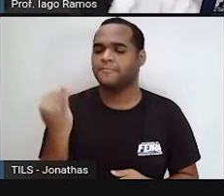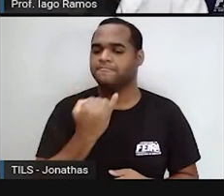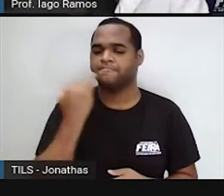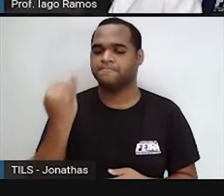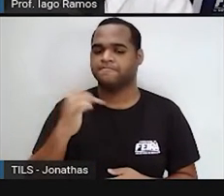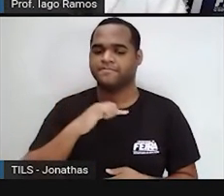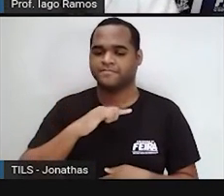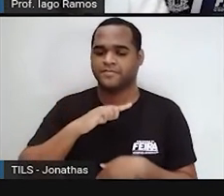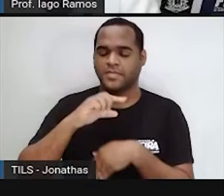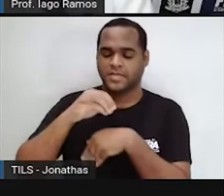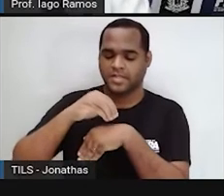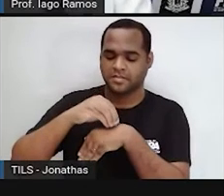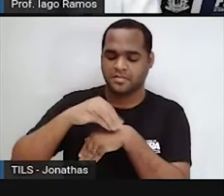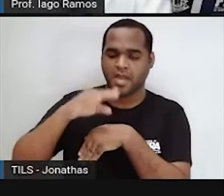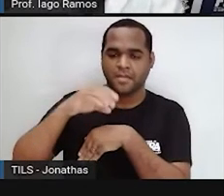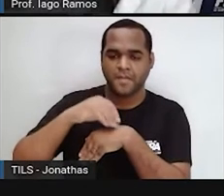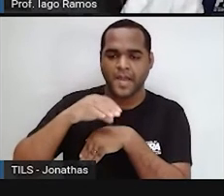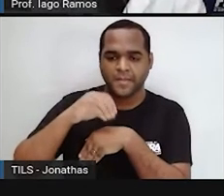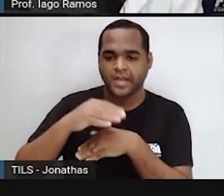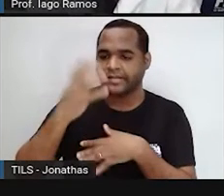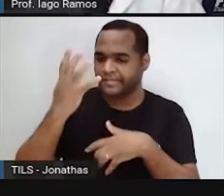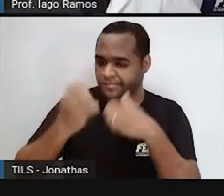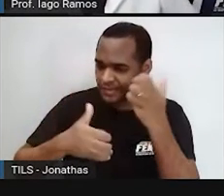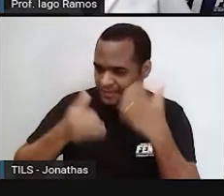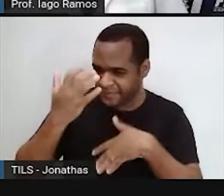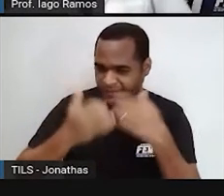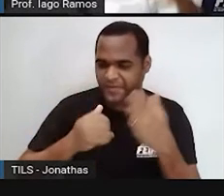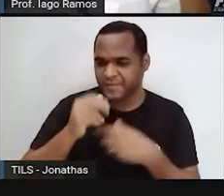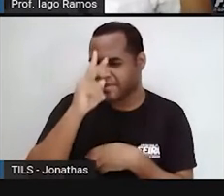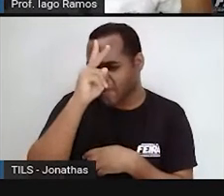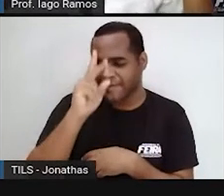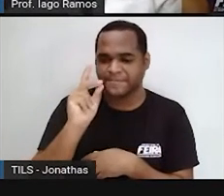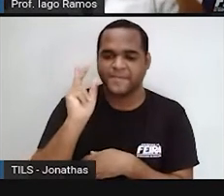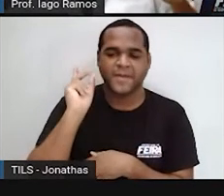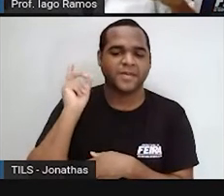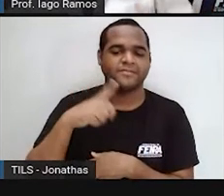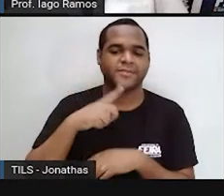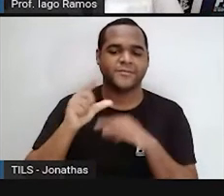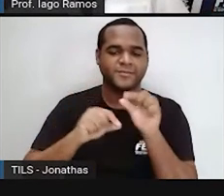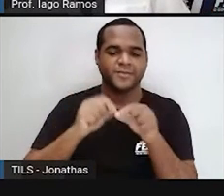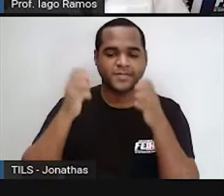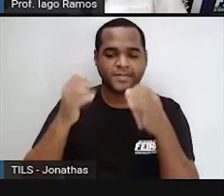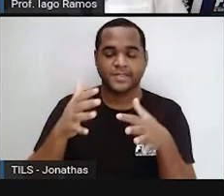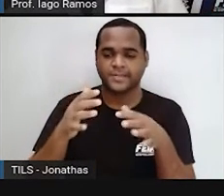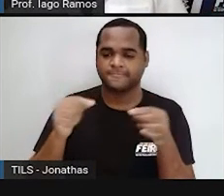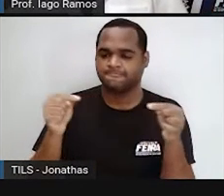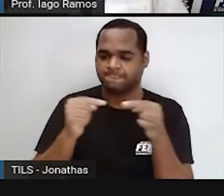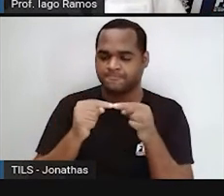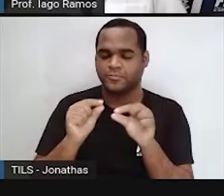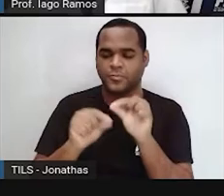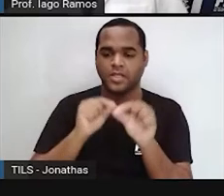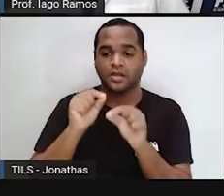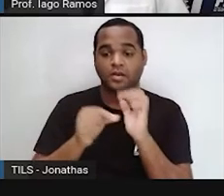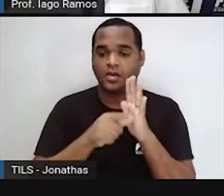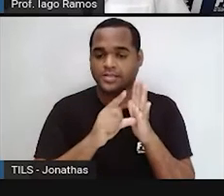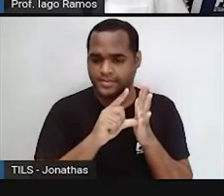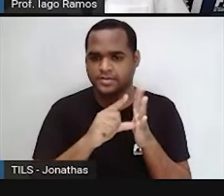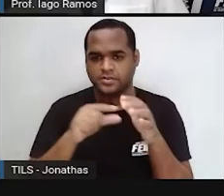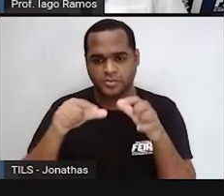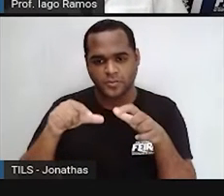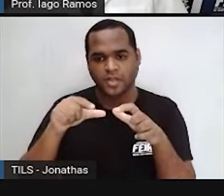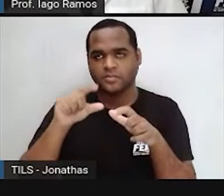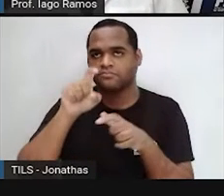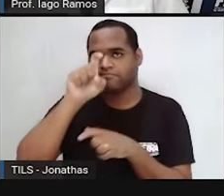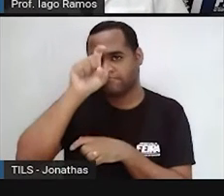trazer aqui uma curiosidade Zinha histórica né lembra que eu falei a poucos instantes do Egito desse